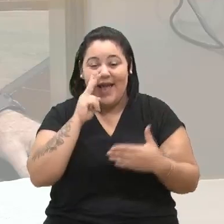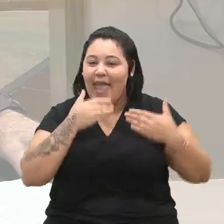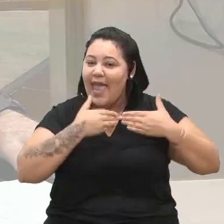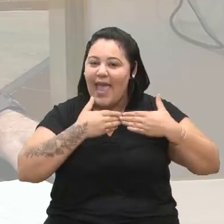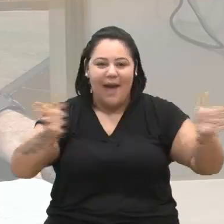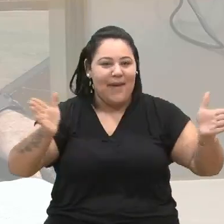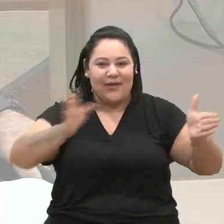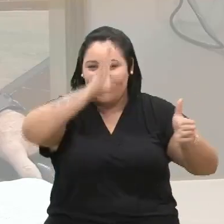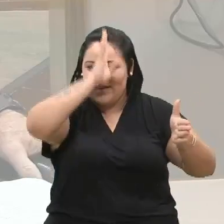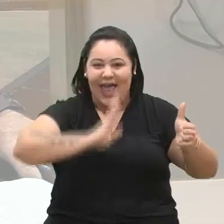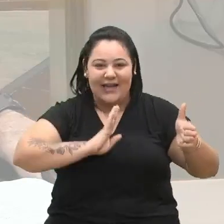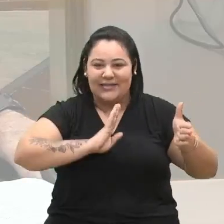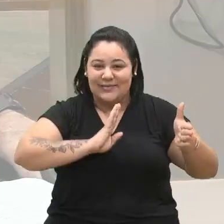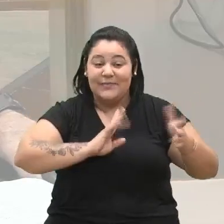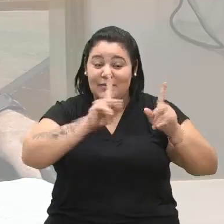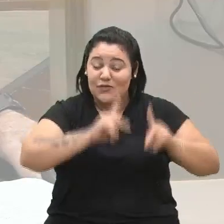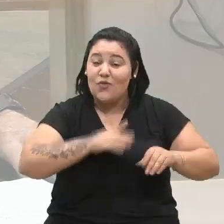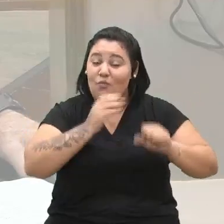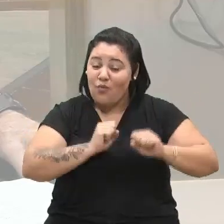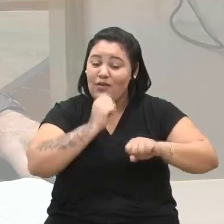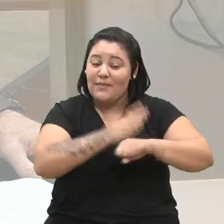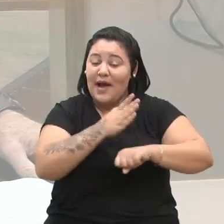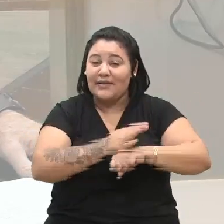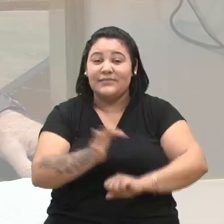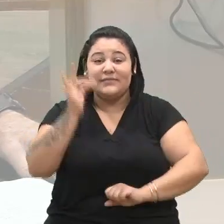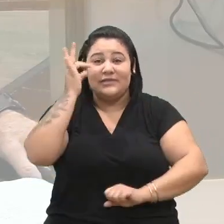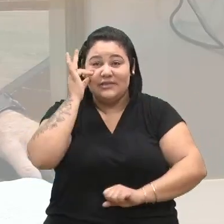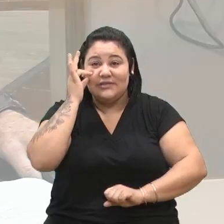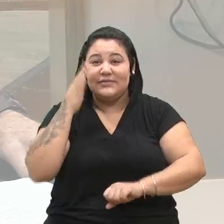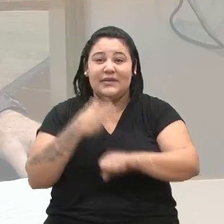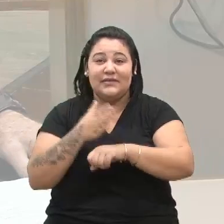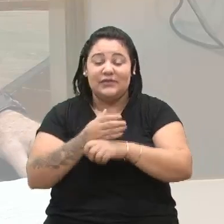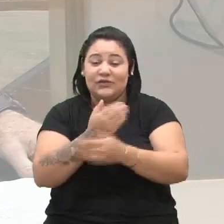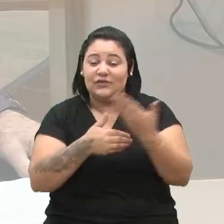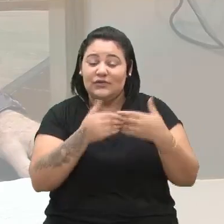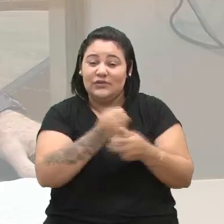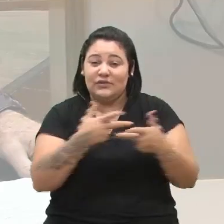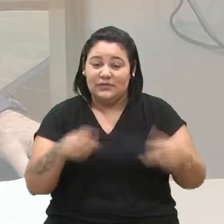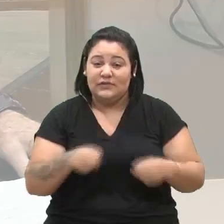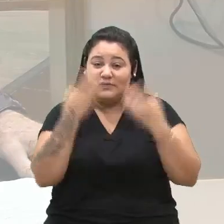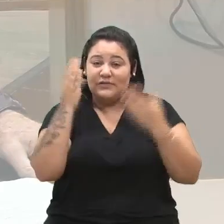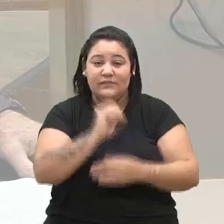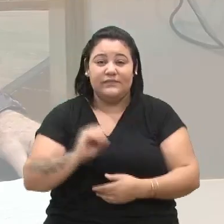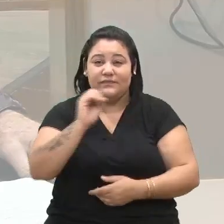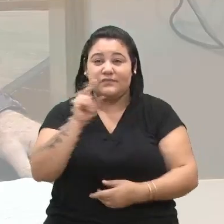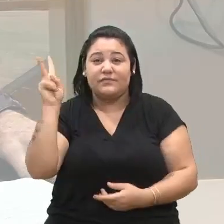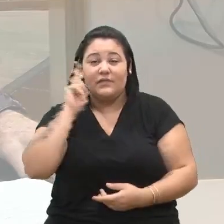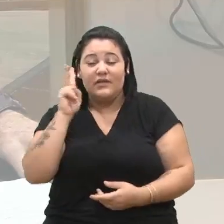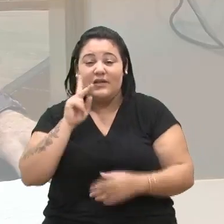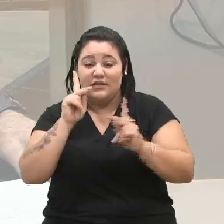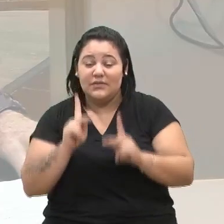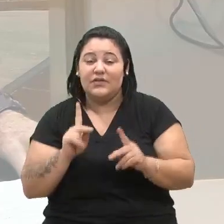público, para que as pessoas estejam presentes no evento e participem disso tudo, que é uma festa maravilhosa. E lembrando, claro, né, a importância das pessoas se